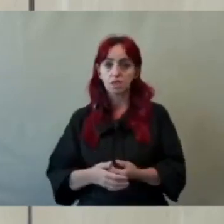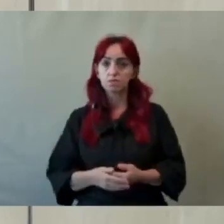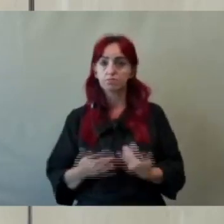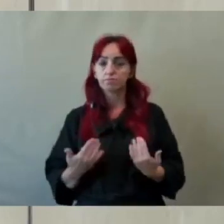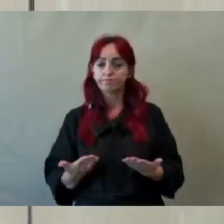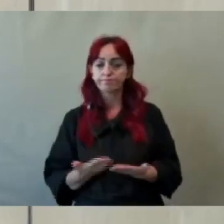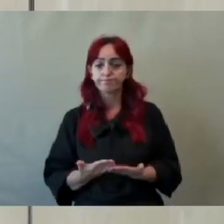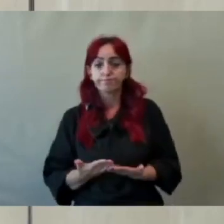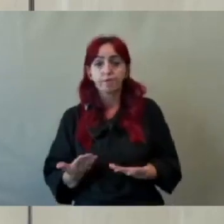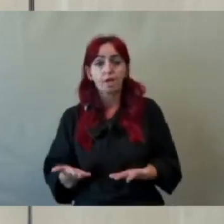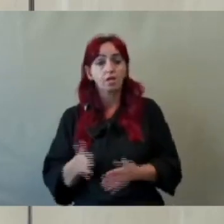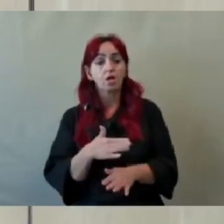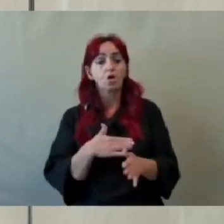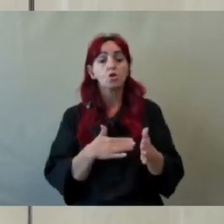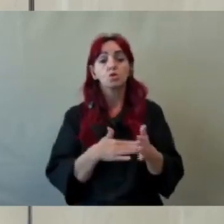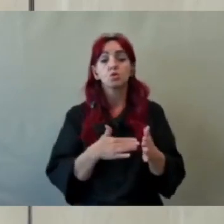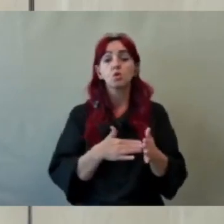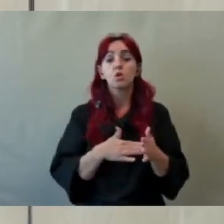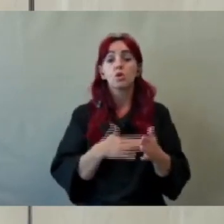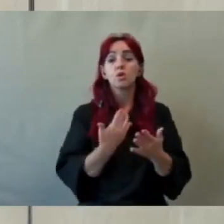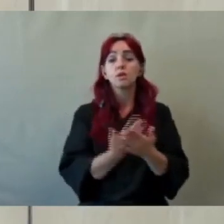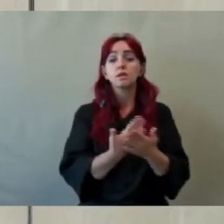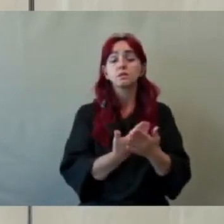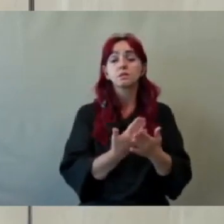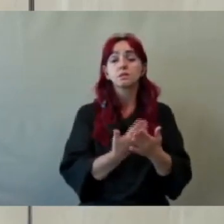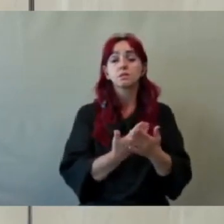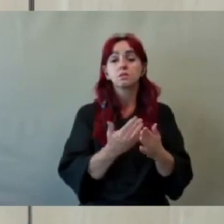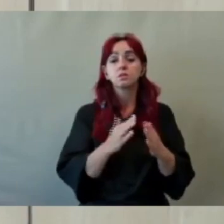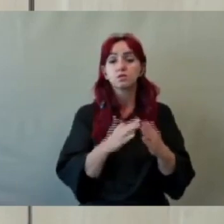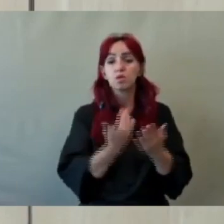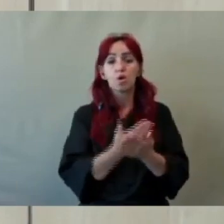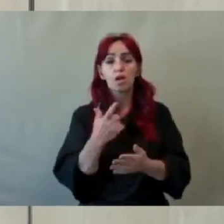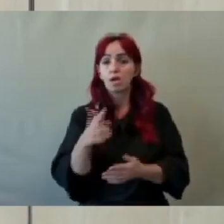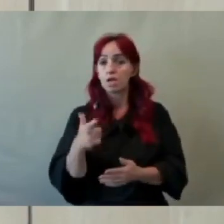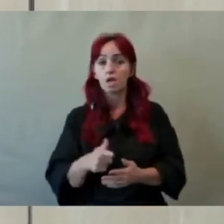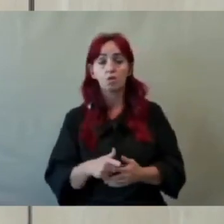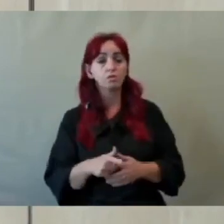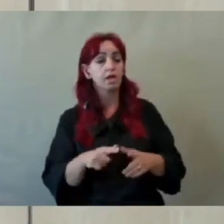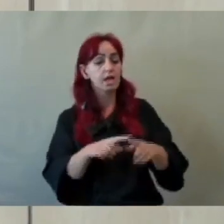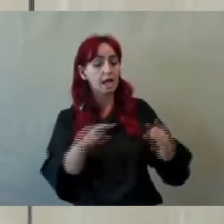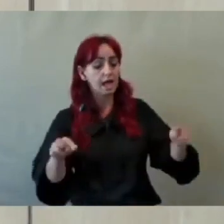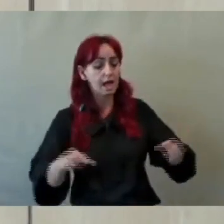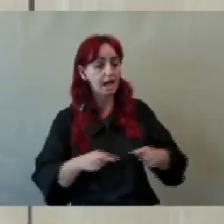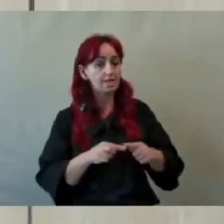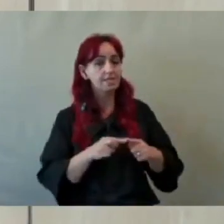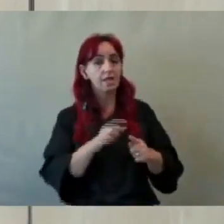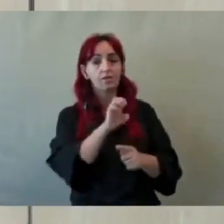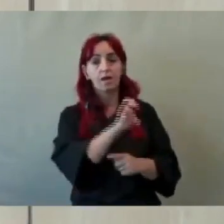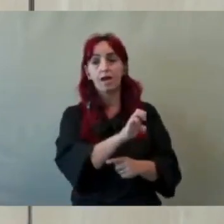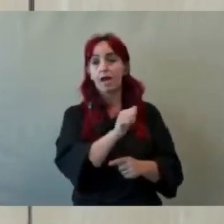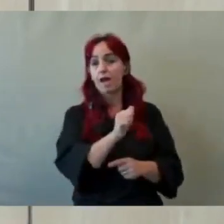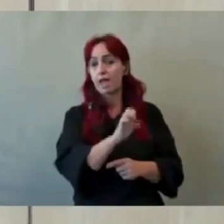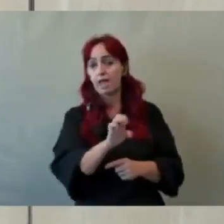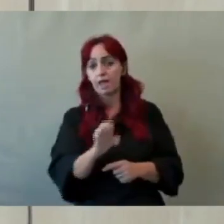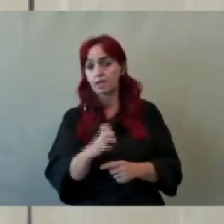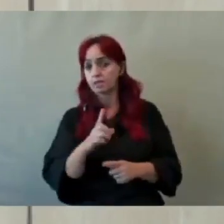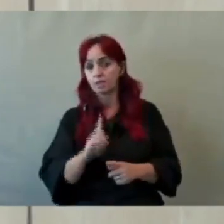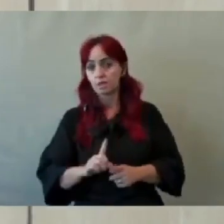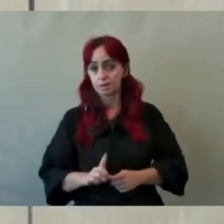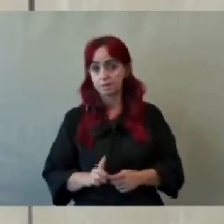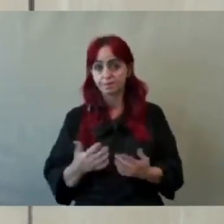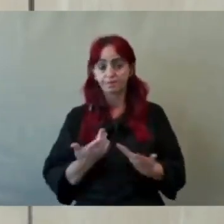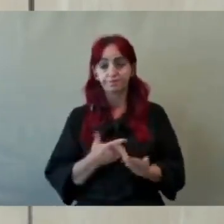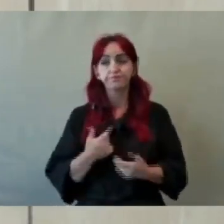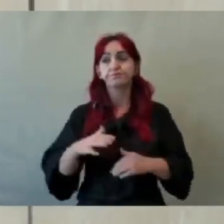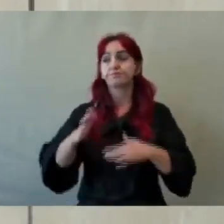Então, todas as escolas não possuem essa sala. A gente sabe que algumas salas têm por regional, mas não são suficientes. Nós temos profissionais